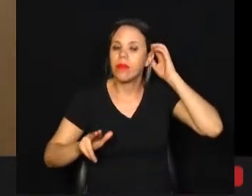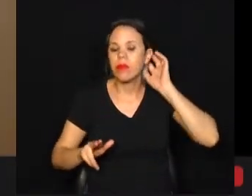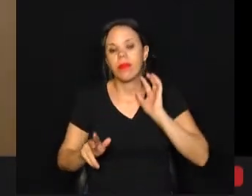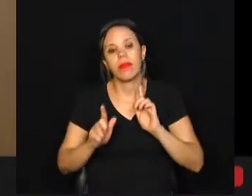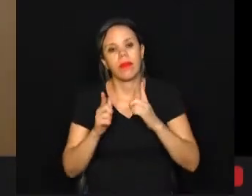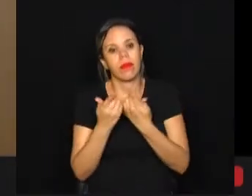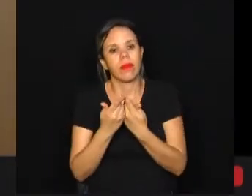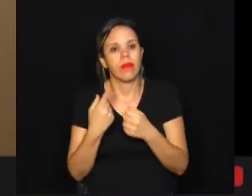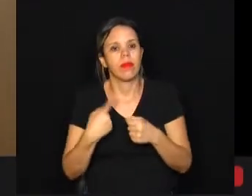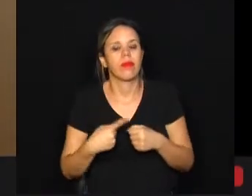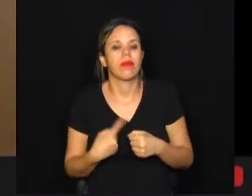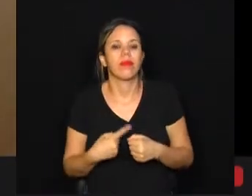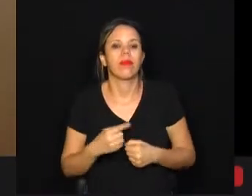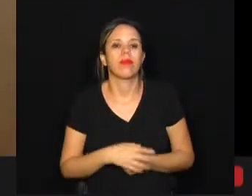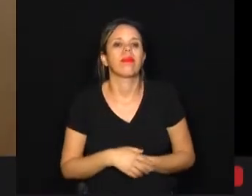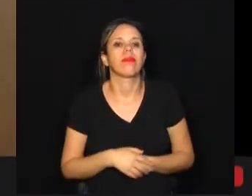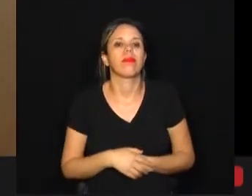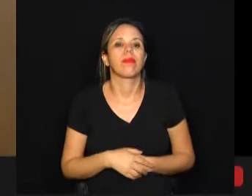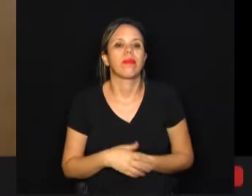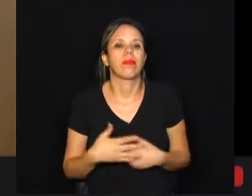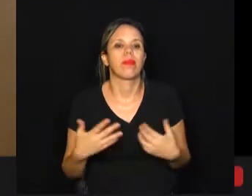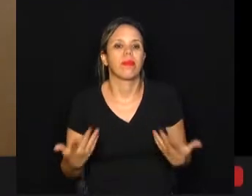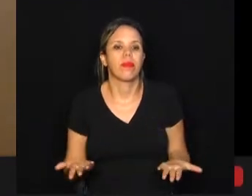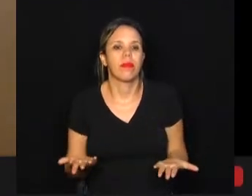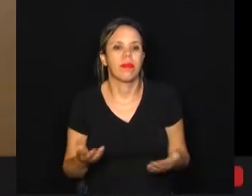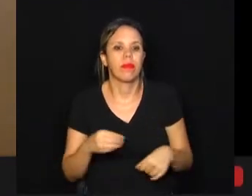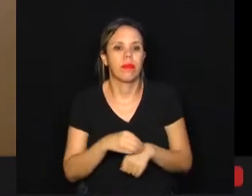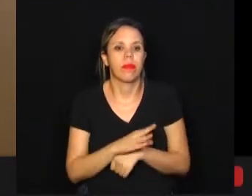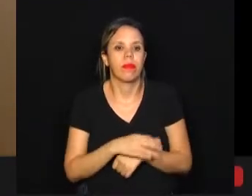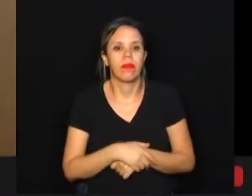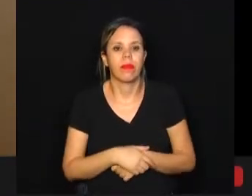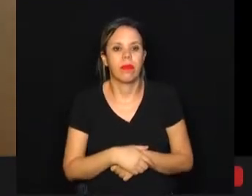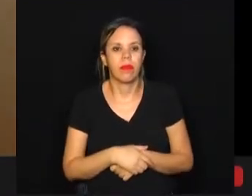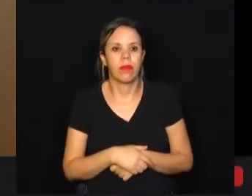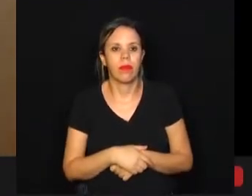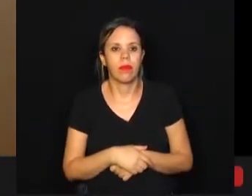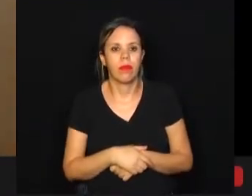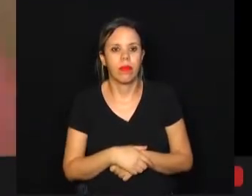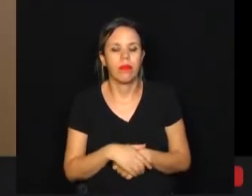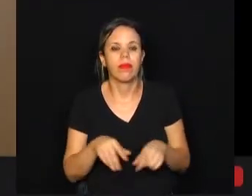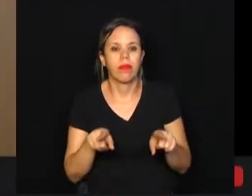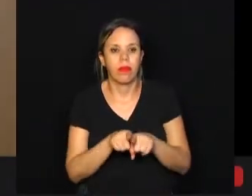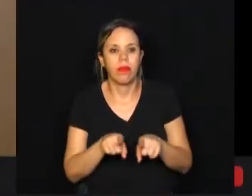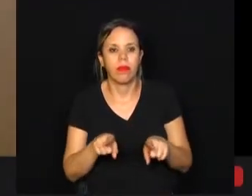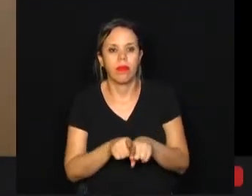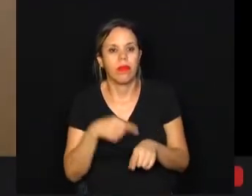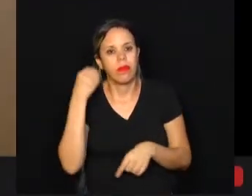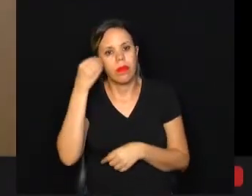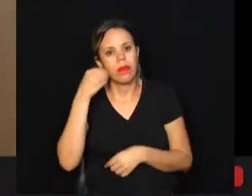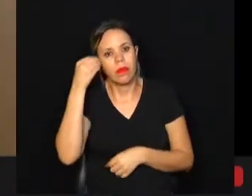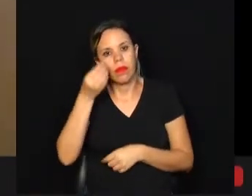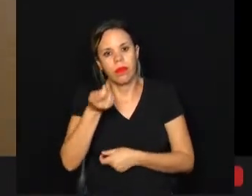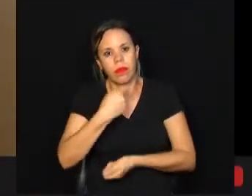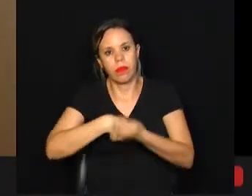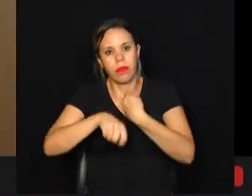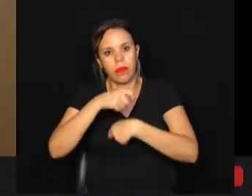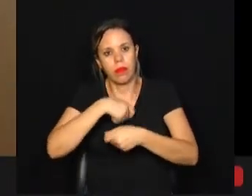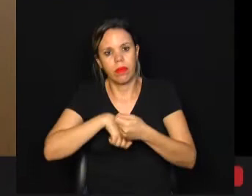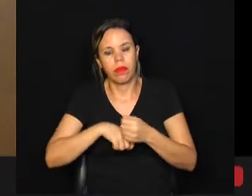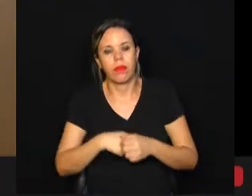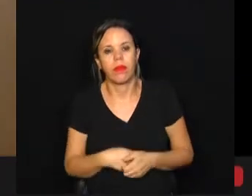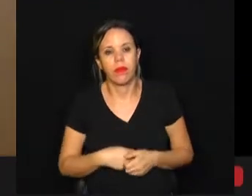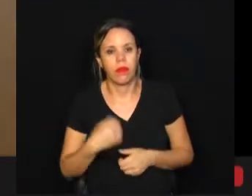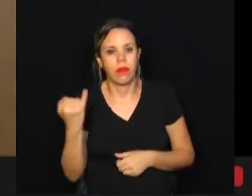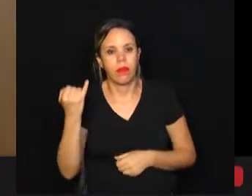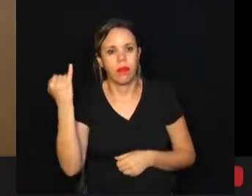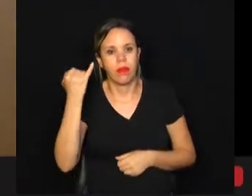gestão municipal. No entanto, já trazia ali também um pouco de experiência administrativa. E isso é muito